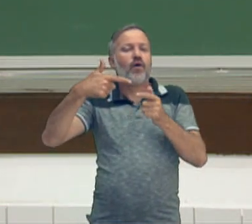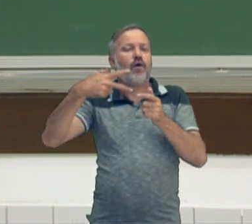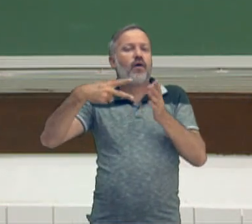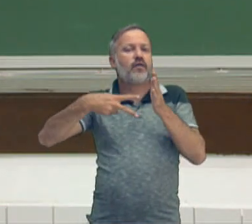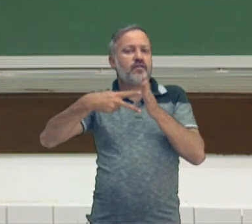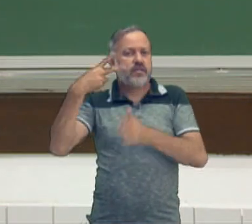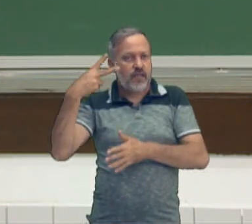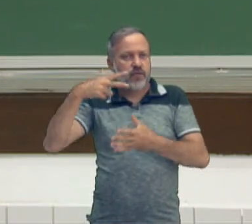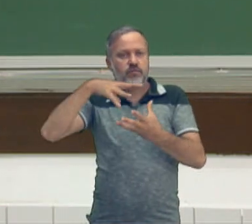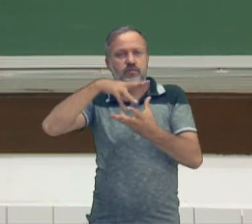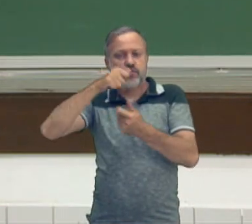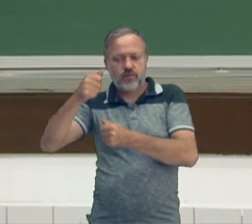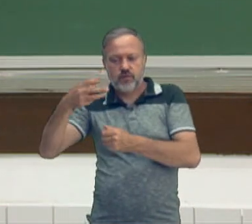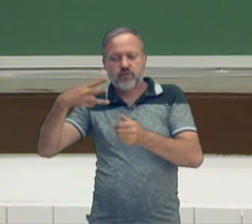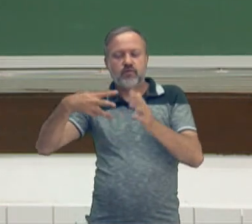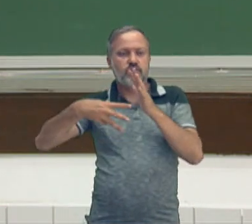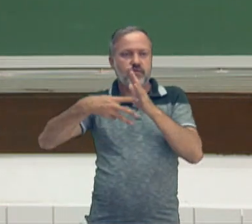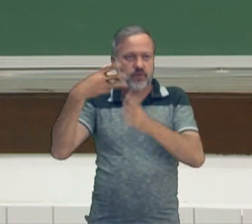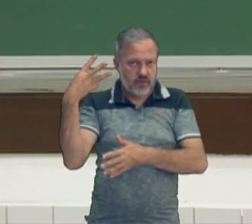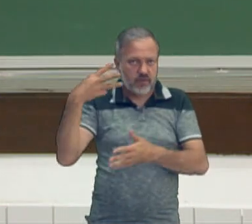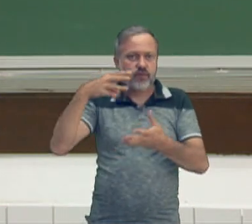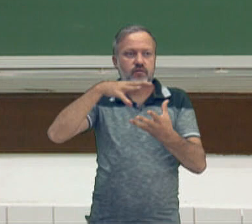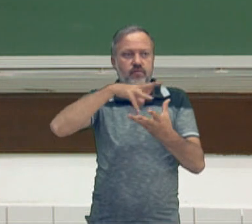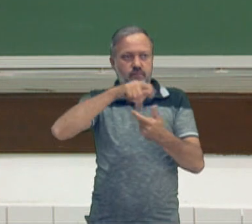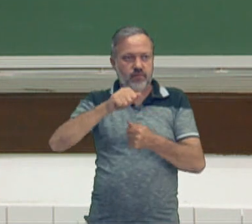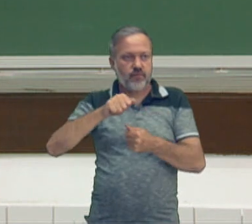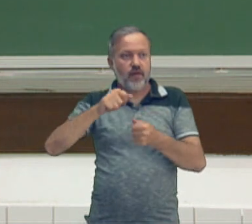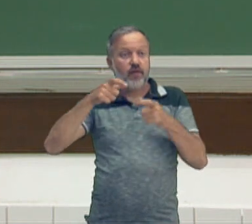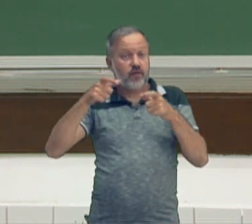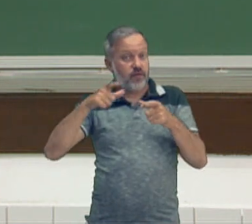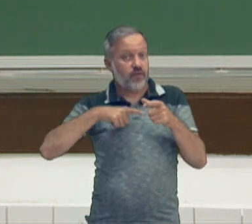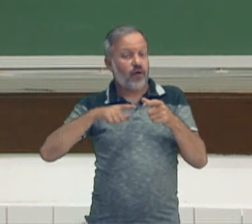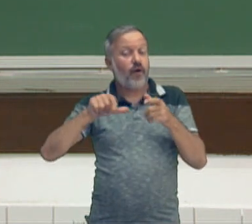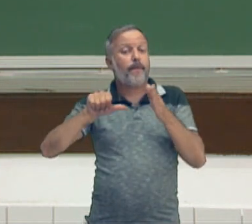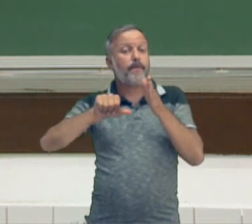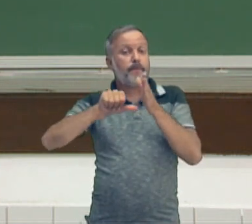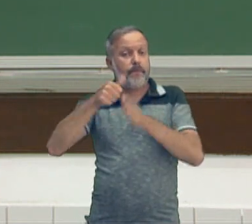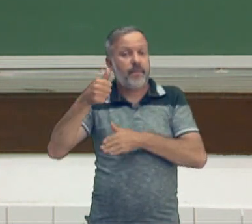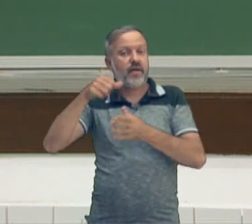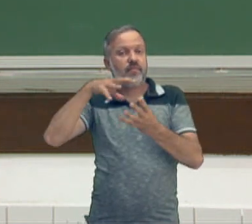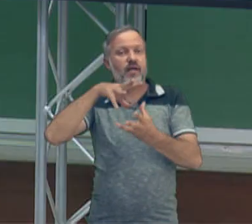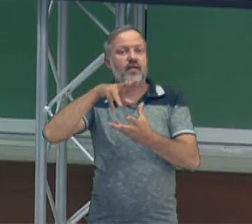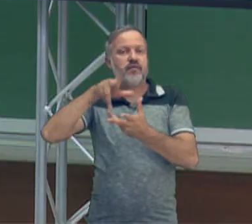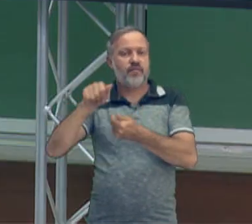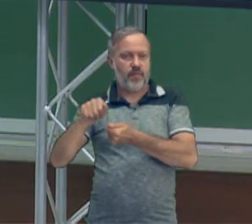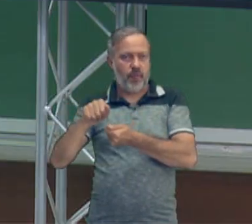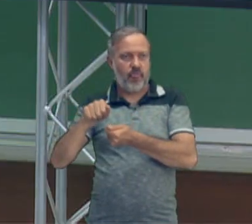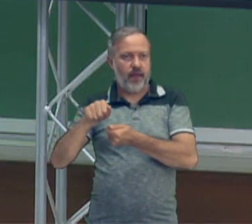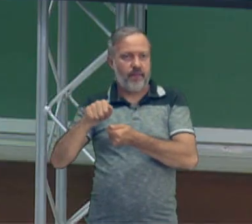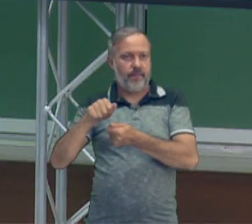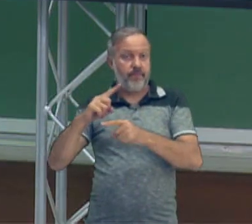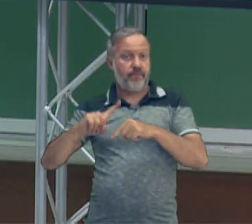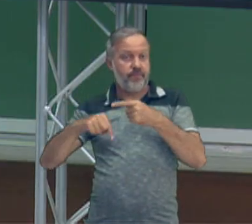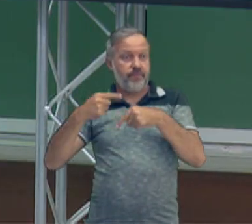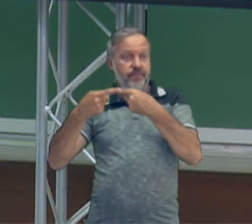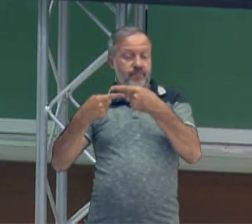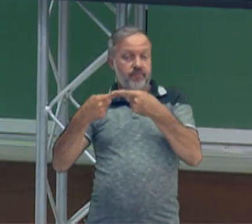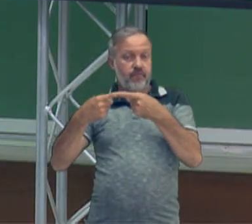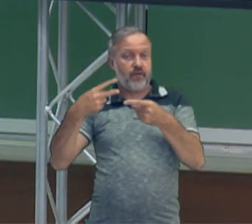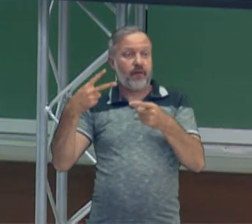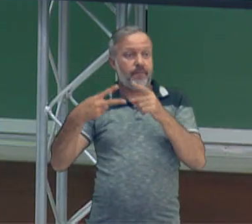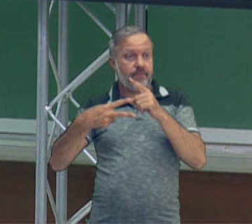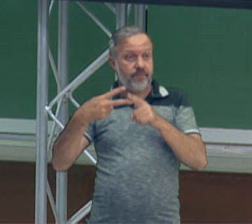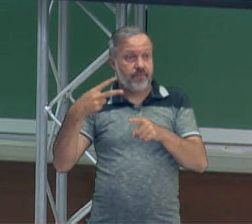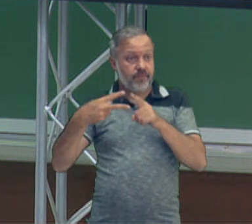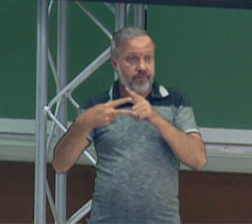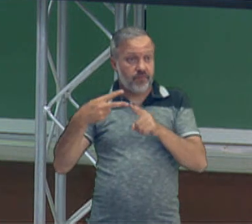de primeiro mundo eram os países que eram capitalistas, porém eram países desenvolvidos. Os